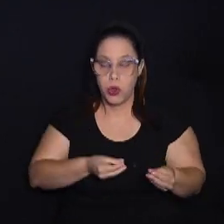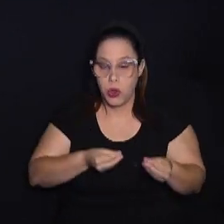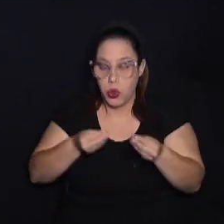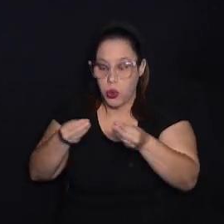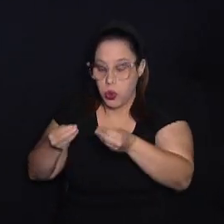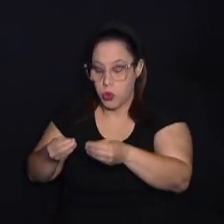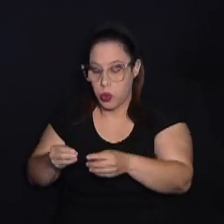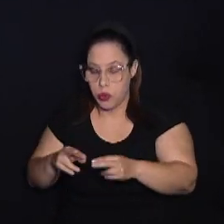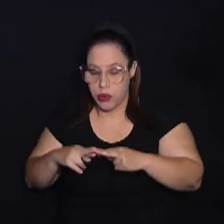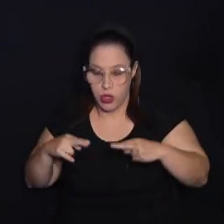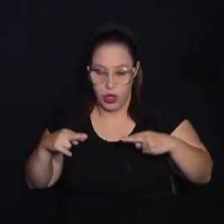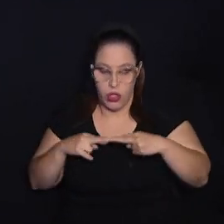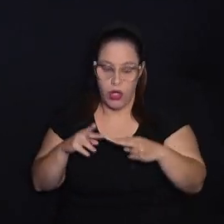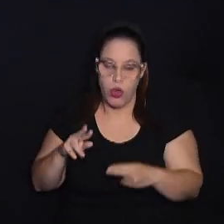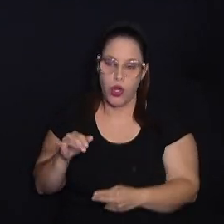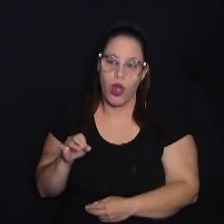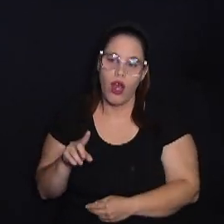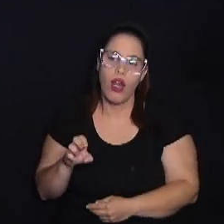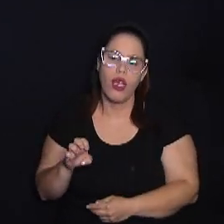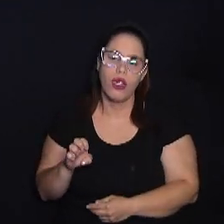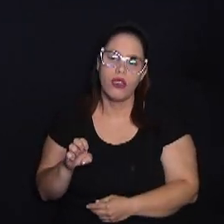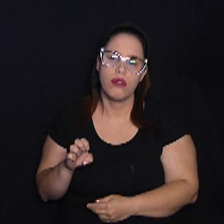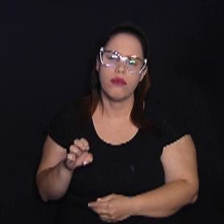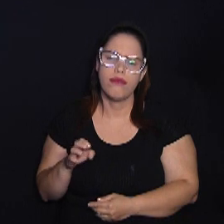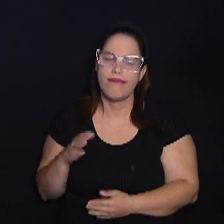solene, agradecendo pelas suas